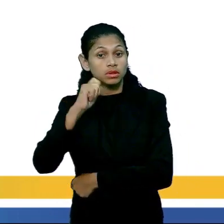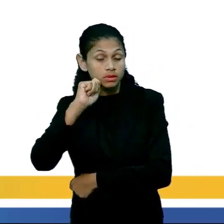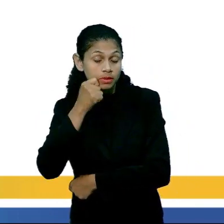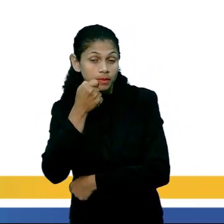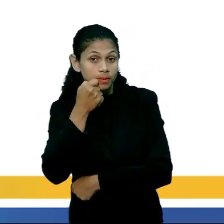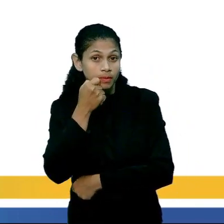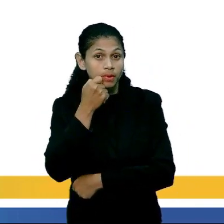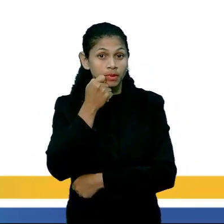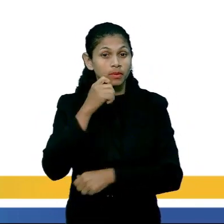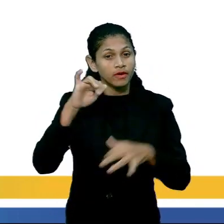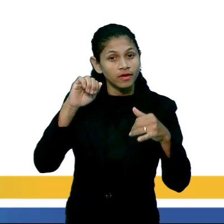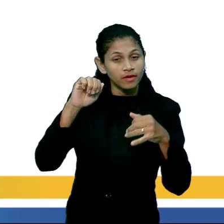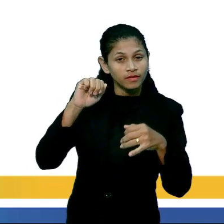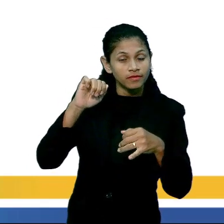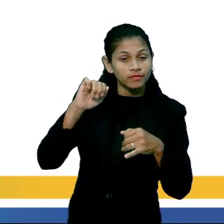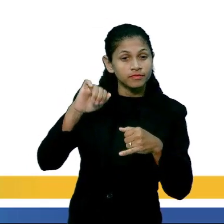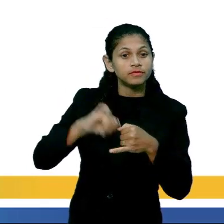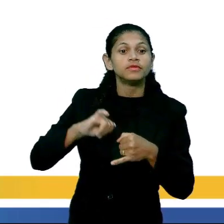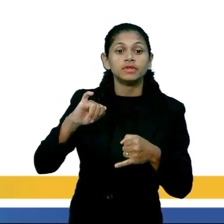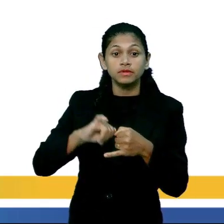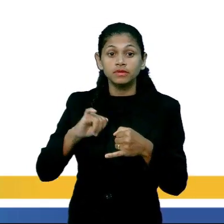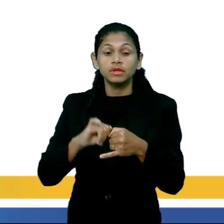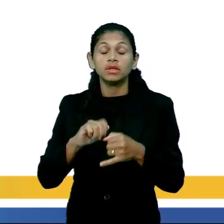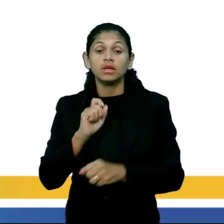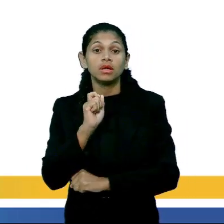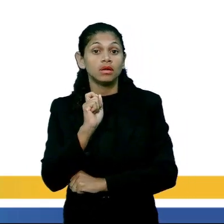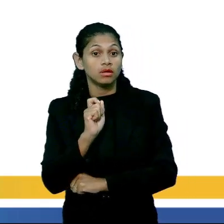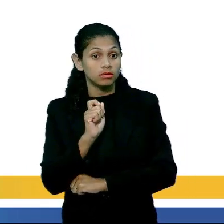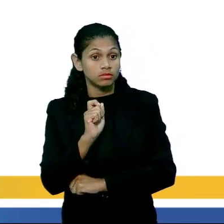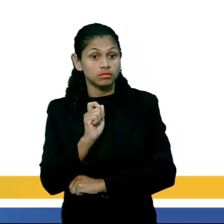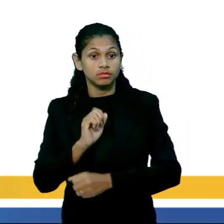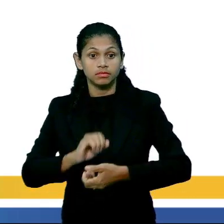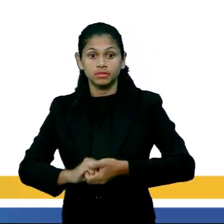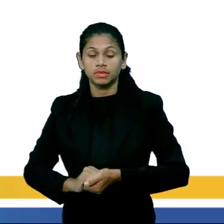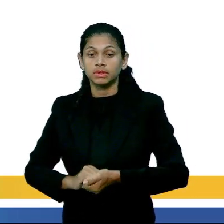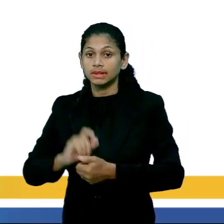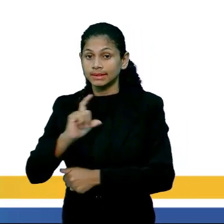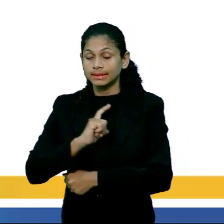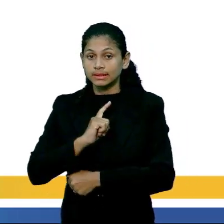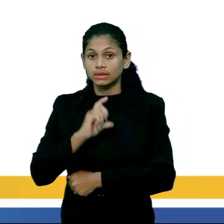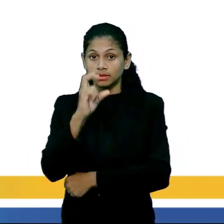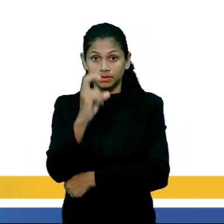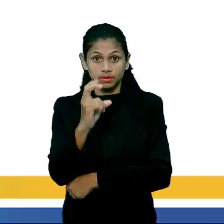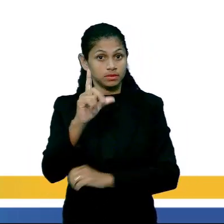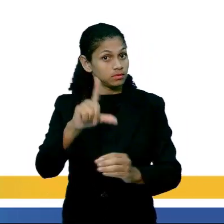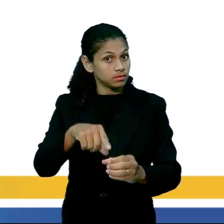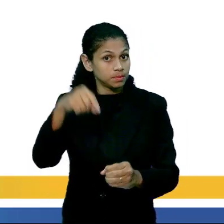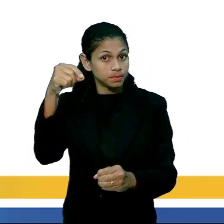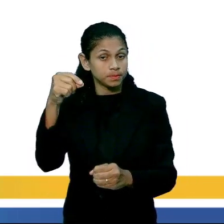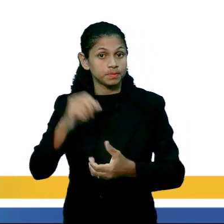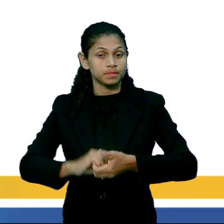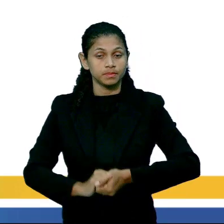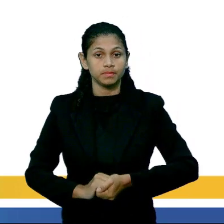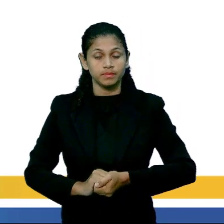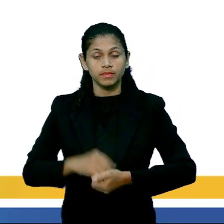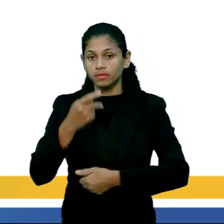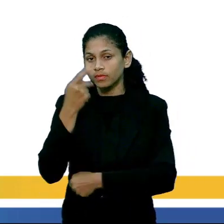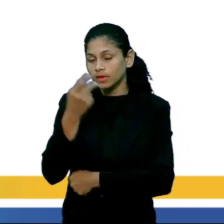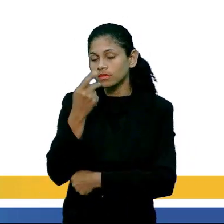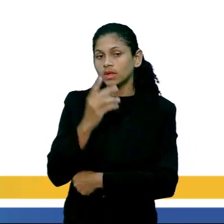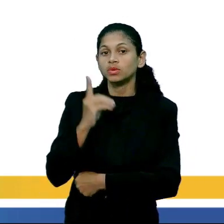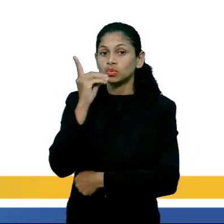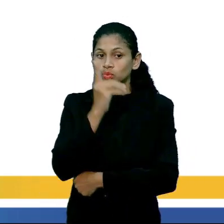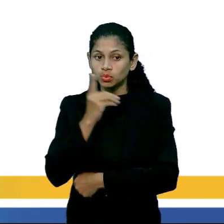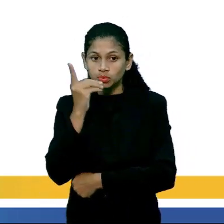diariamente foi vamos observar aí pessoal nós temos cinco alternativas tá nós estamos falando